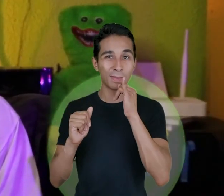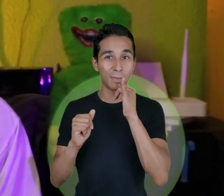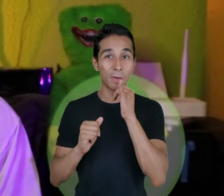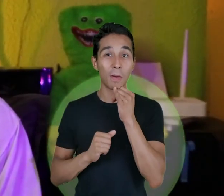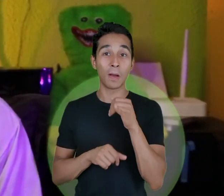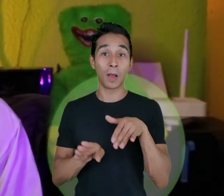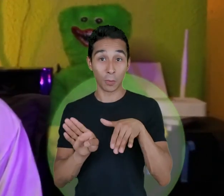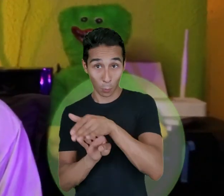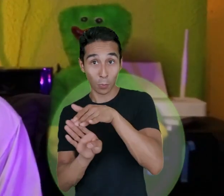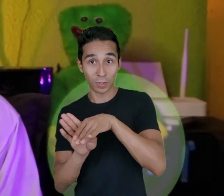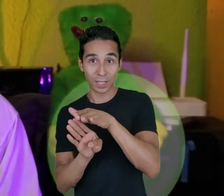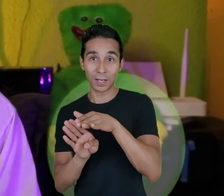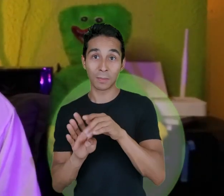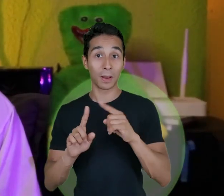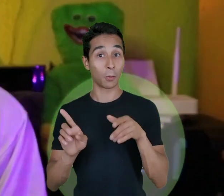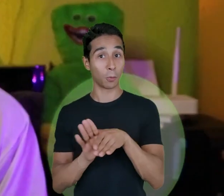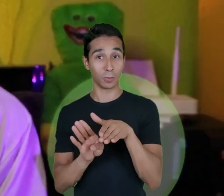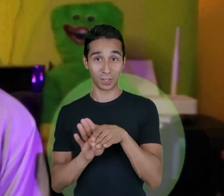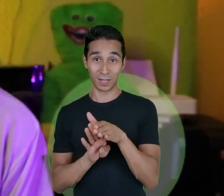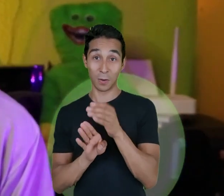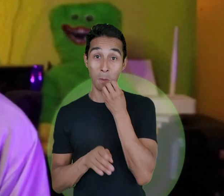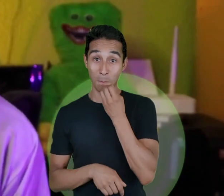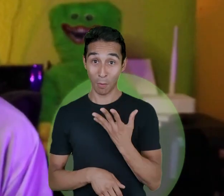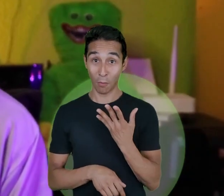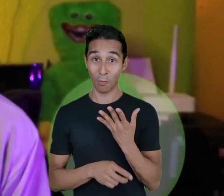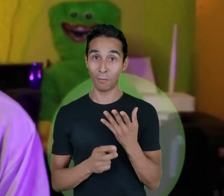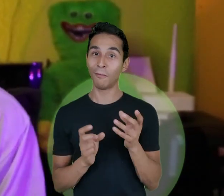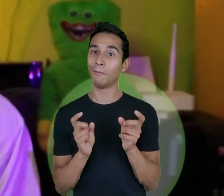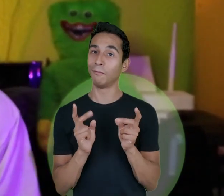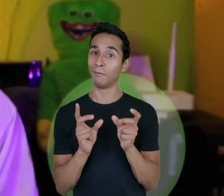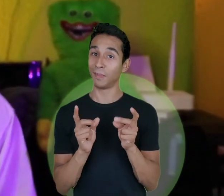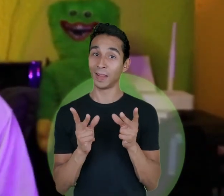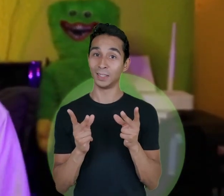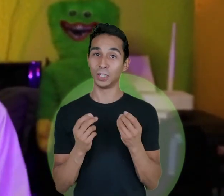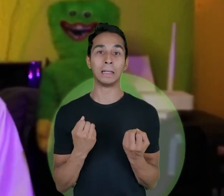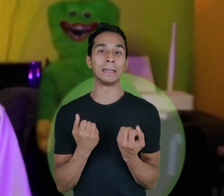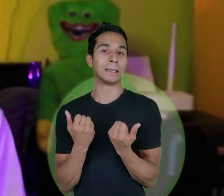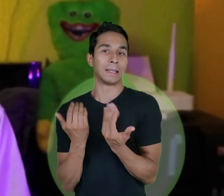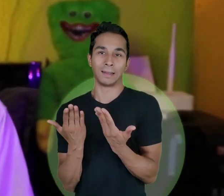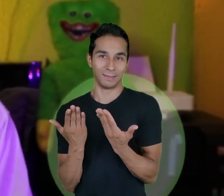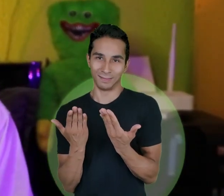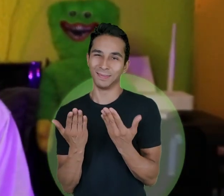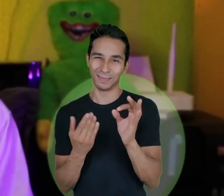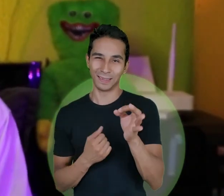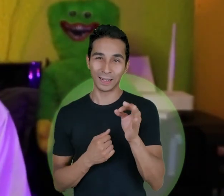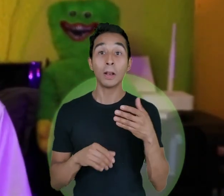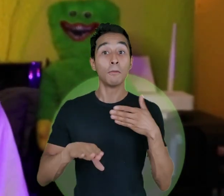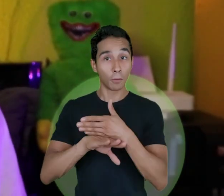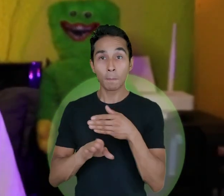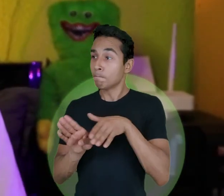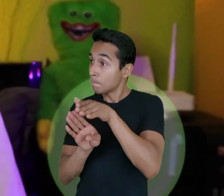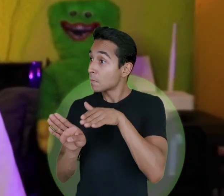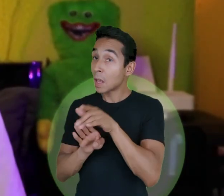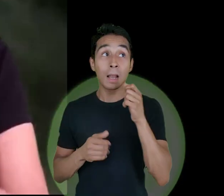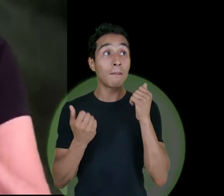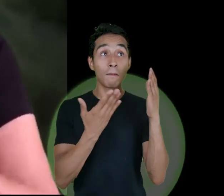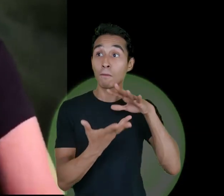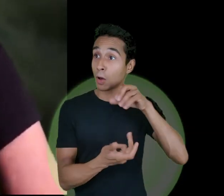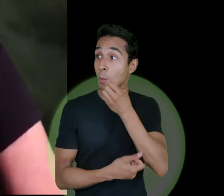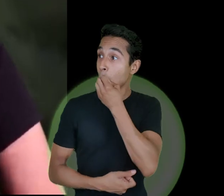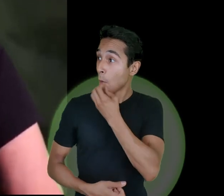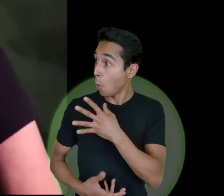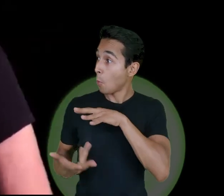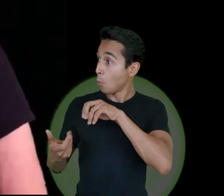fosse bom ninguém dava. Se vendia. E aí ele voltou, né, para esse grupo de pessoas, contou todas as coisas que estavam acontecendo, e o que ele recebeu? É